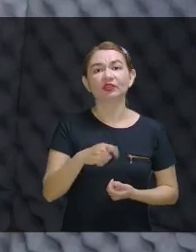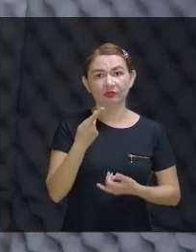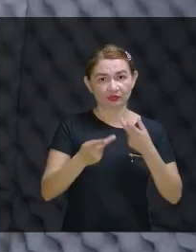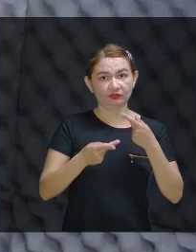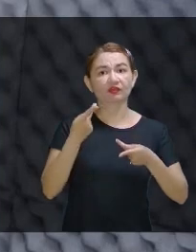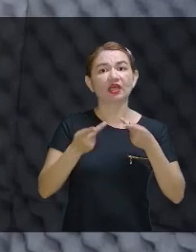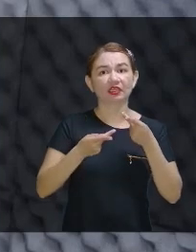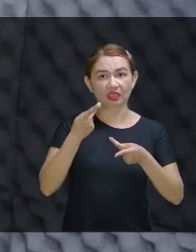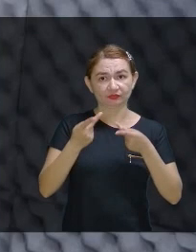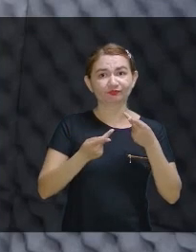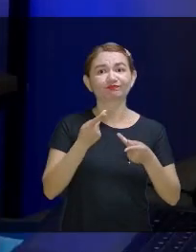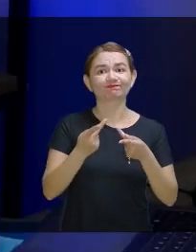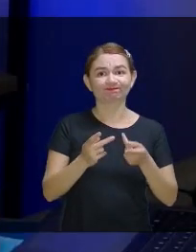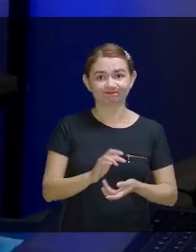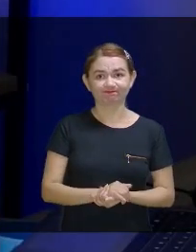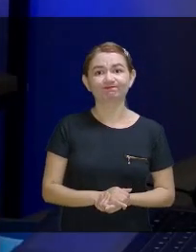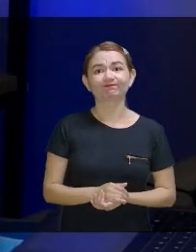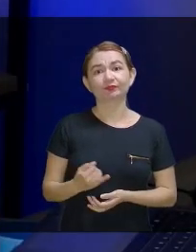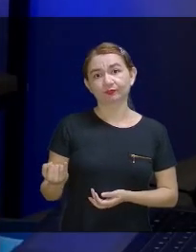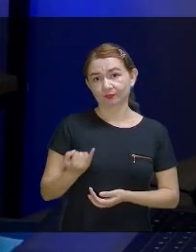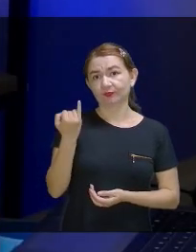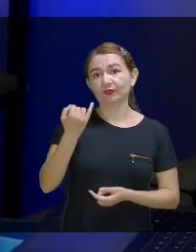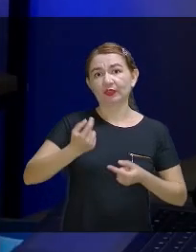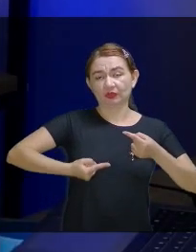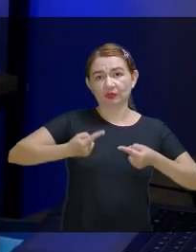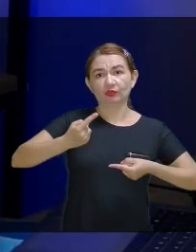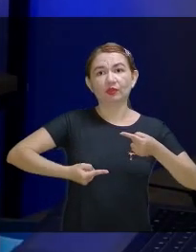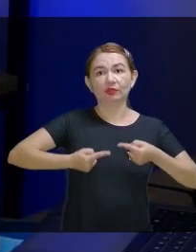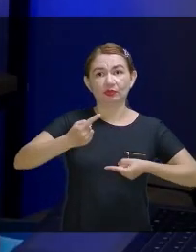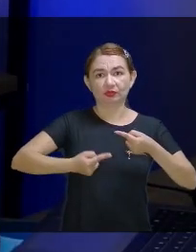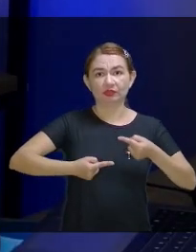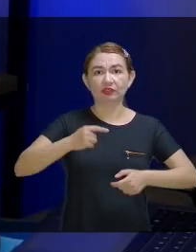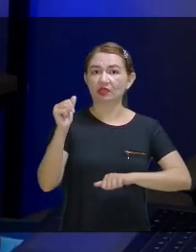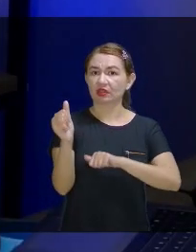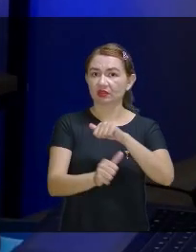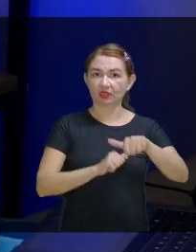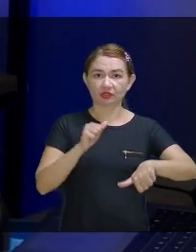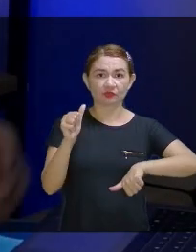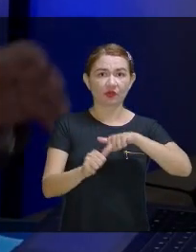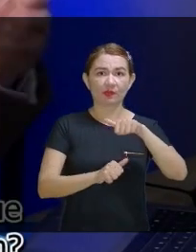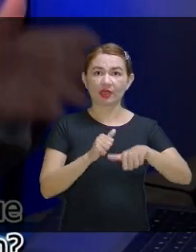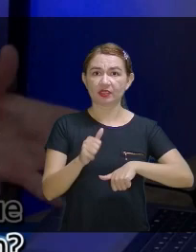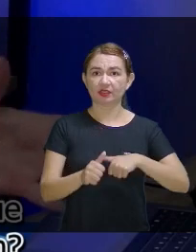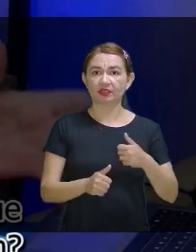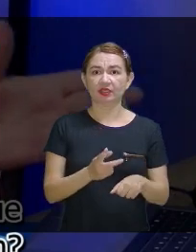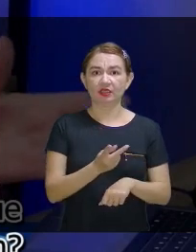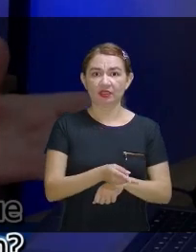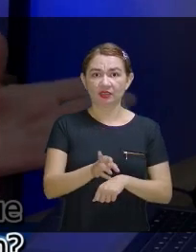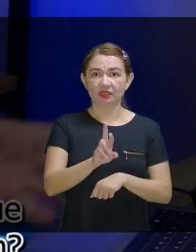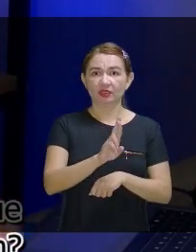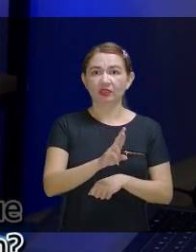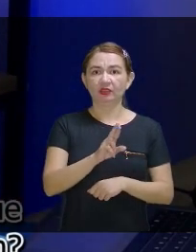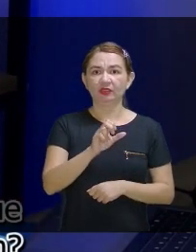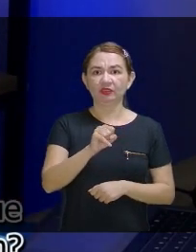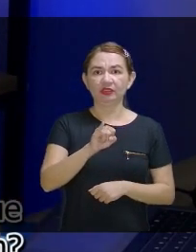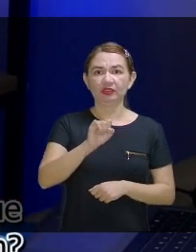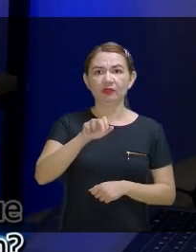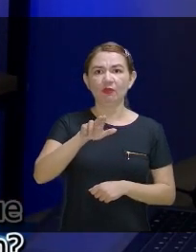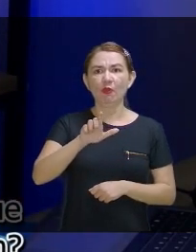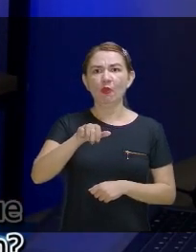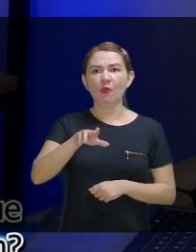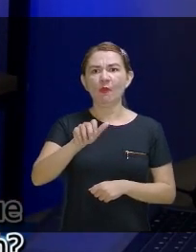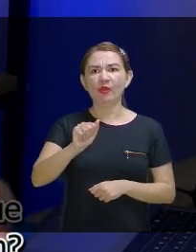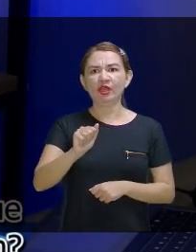debater muito sobre isso. Daí a importância dessas políticas afirmativas e até transformativas. Foco no apresentador Orion Teixeira. Essa cidadania plena. Como é